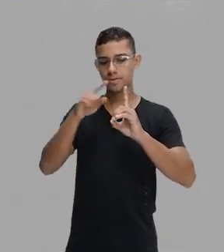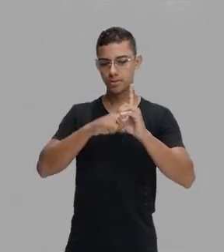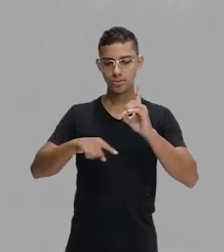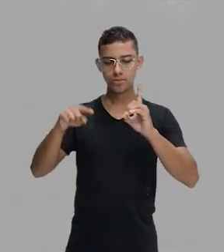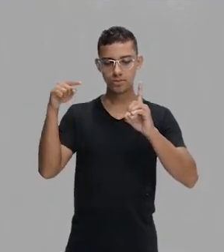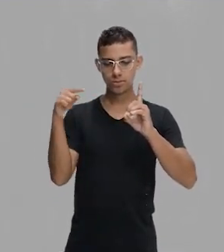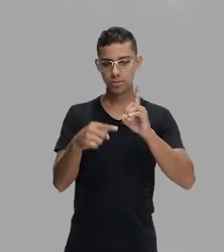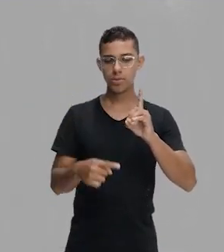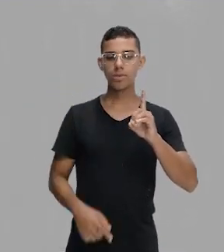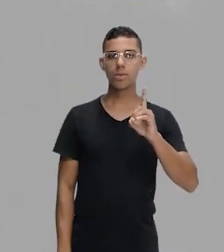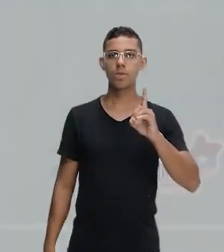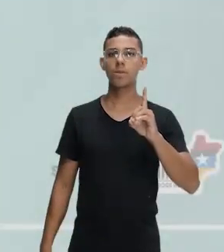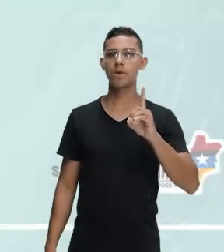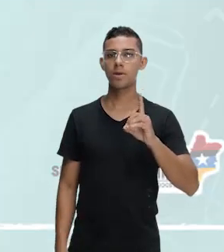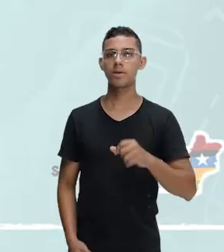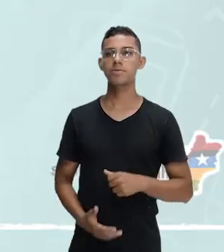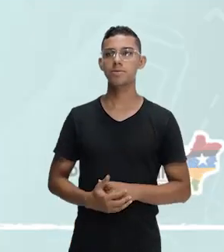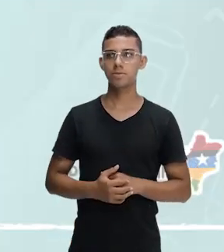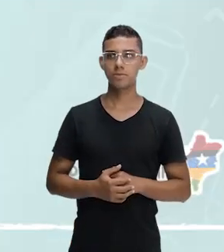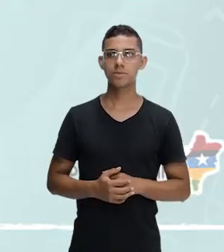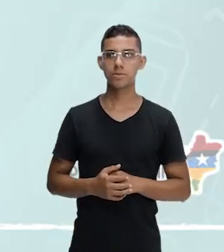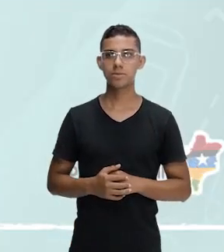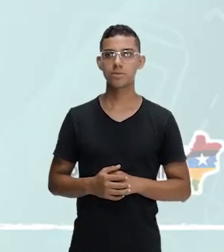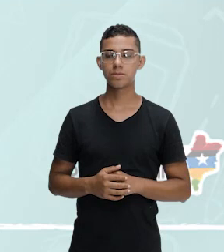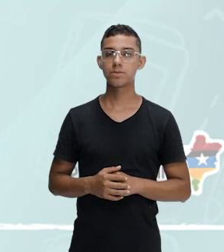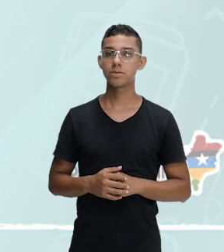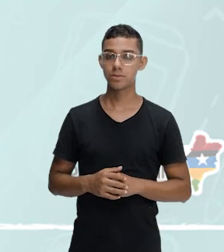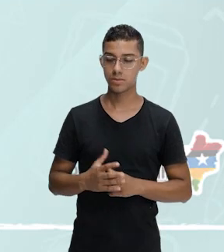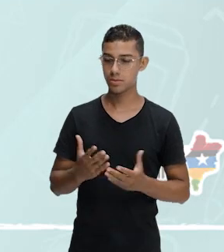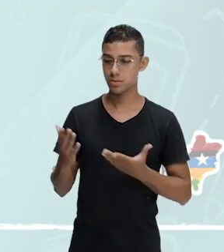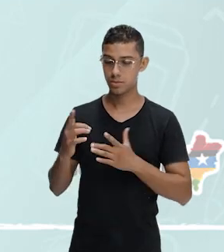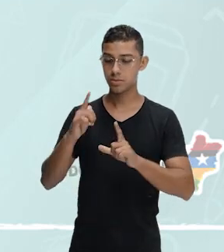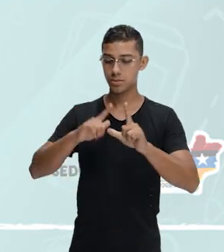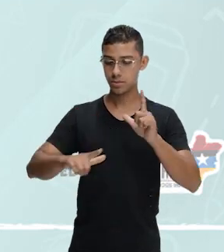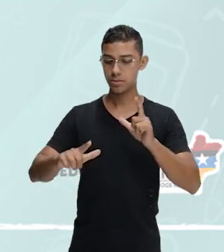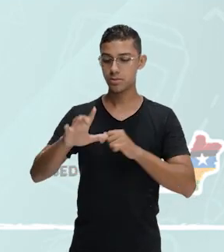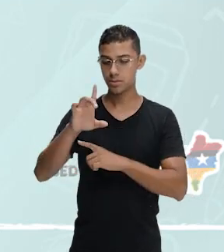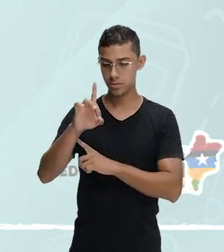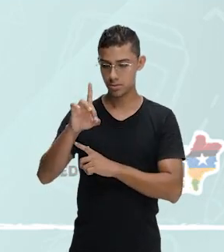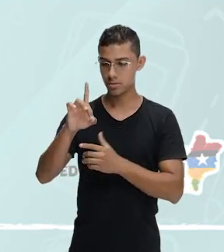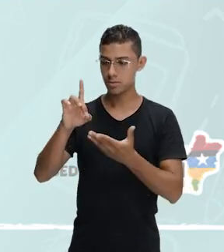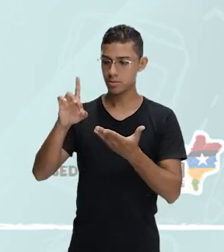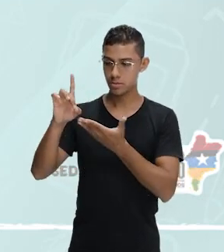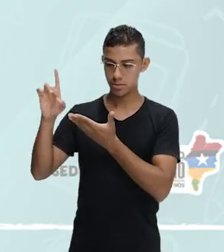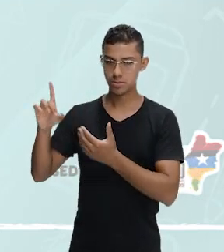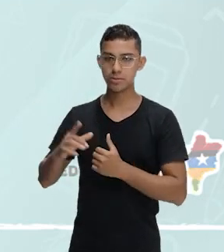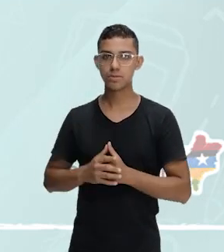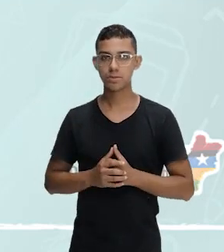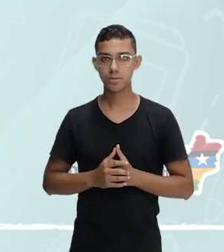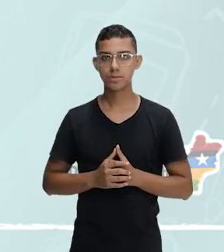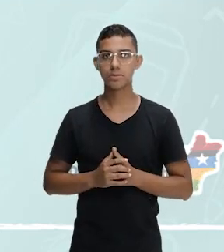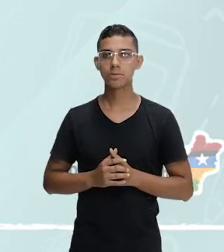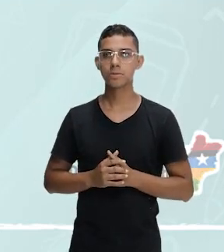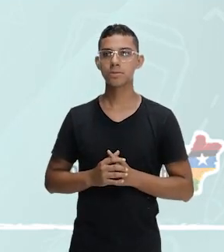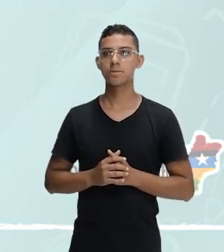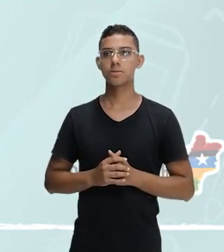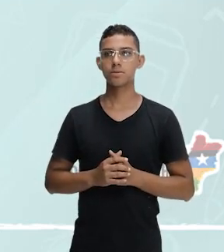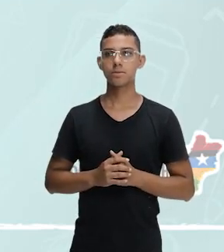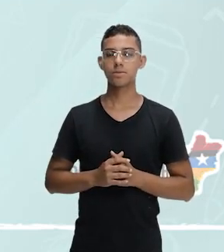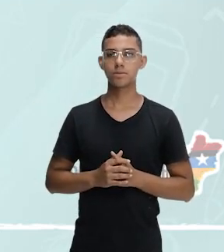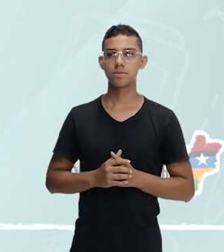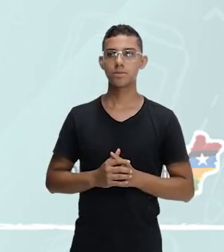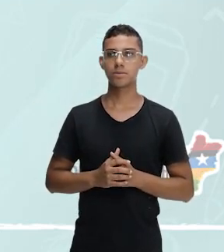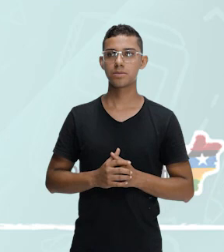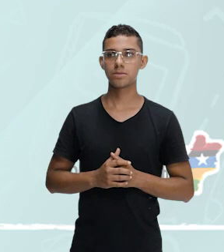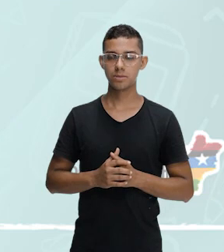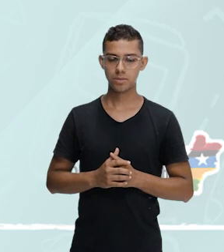a nossa letra D de dado. Então, marque para você aí, letra D de dado, correto? Show? Dá uma marcada